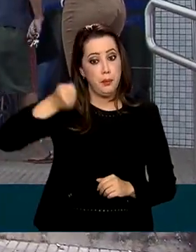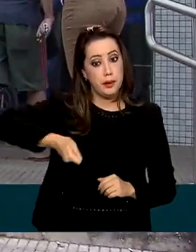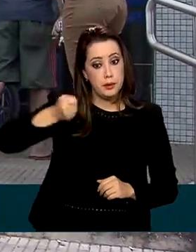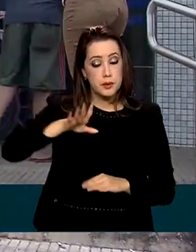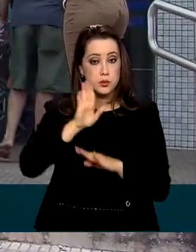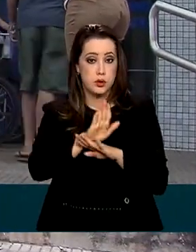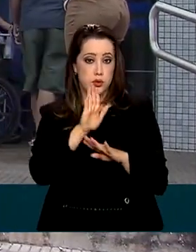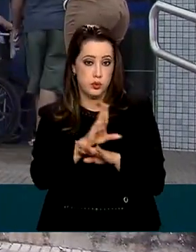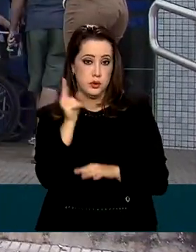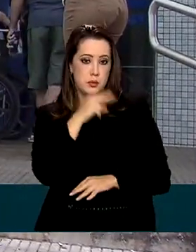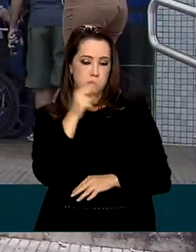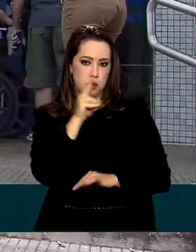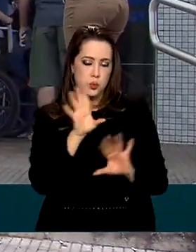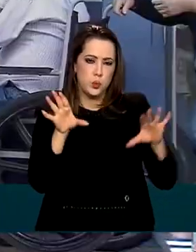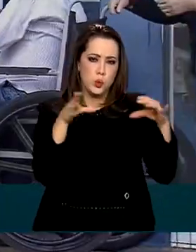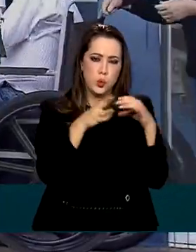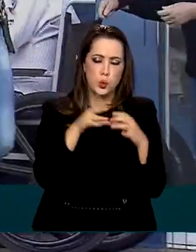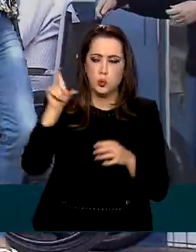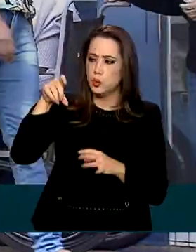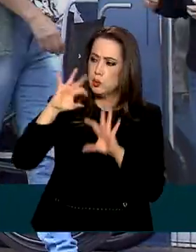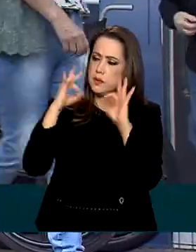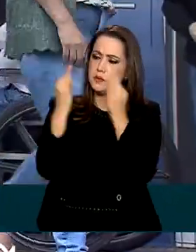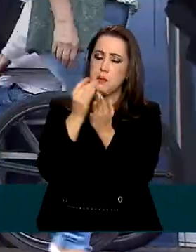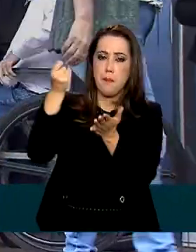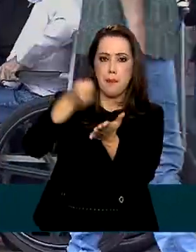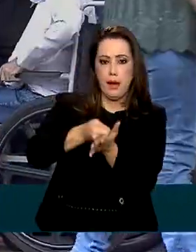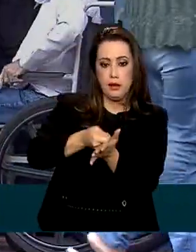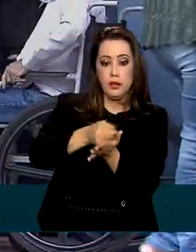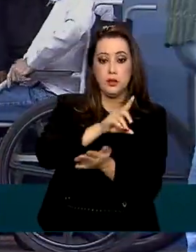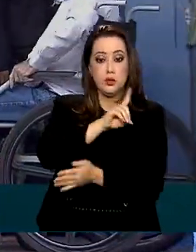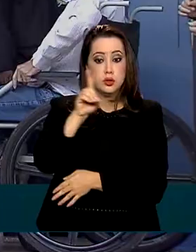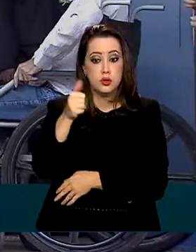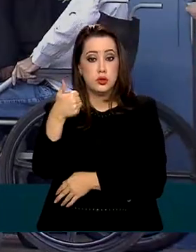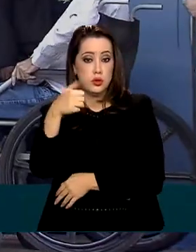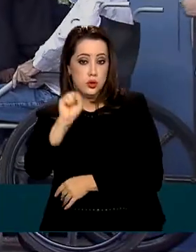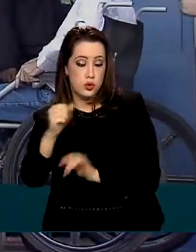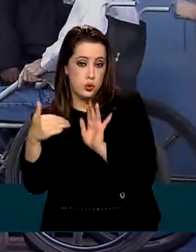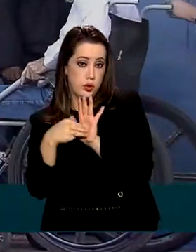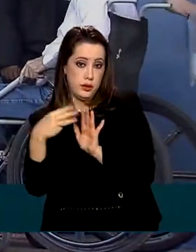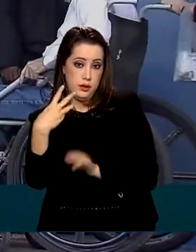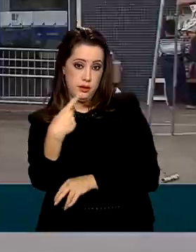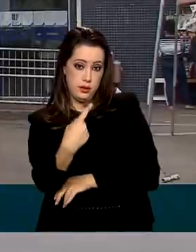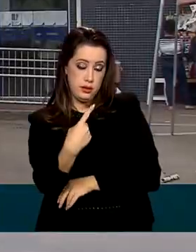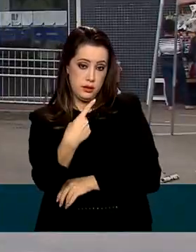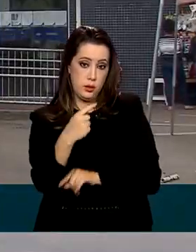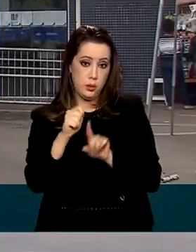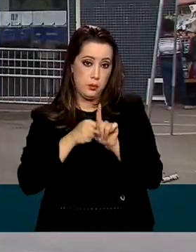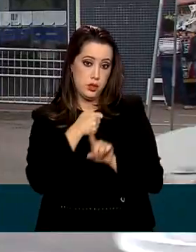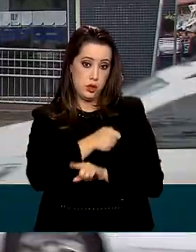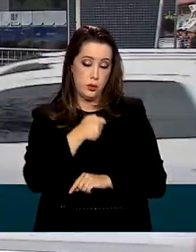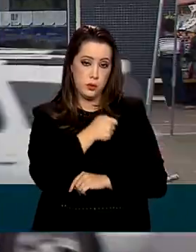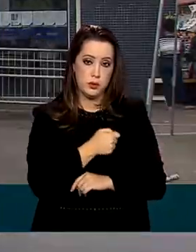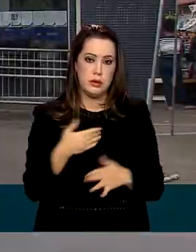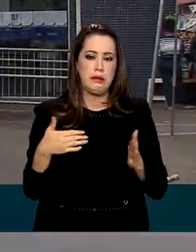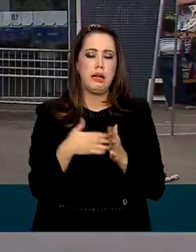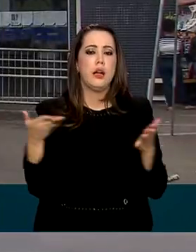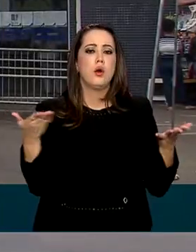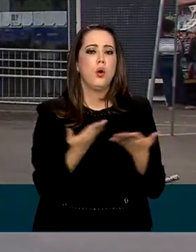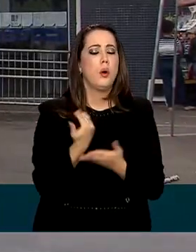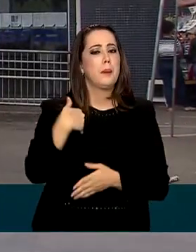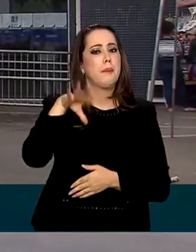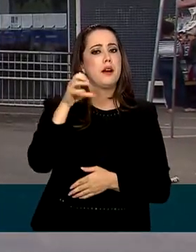emergencial para o público do Bolsa Família será paga de 18 a 31 de agosto. Até agora, mais de